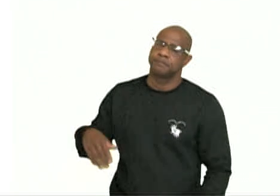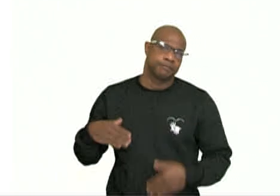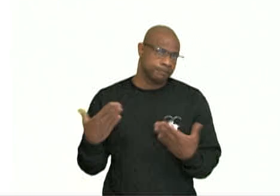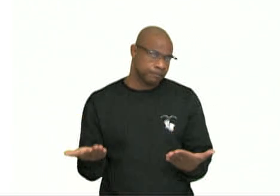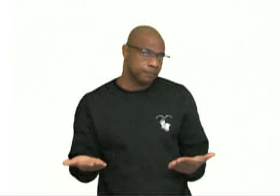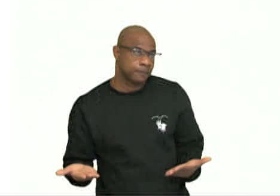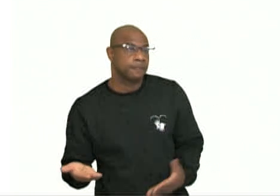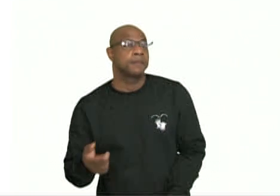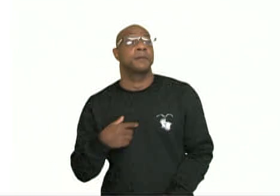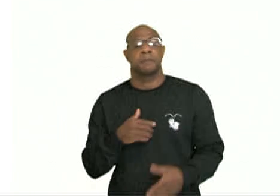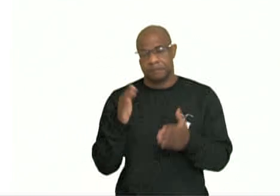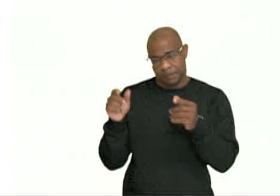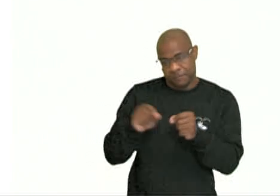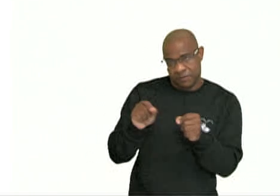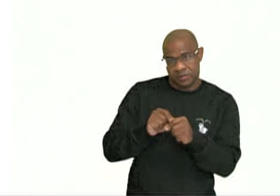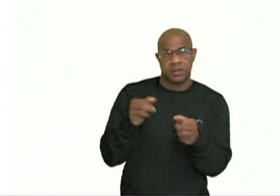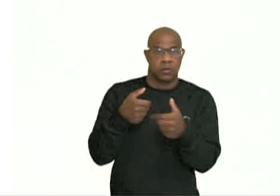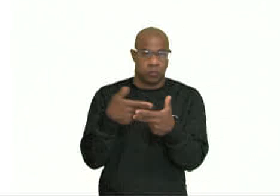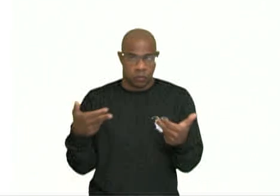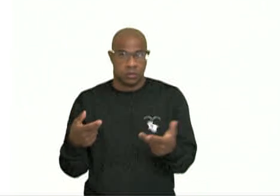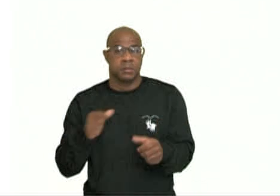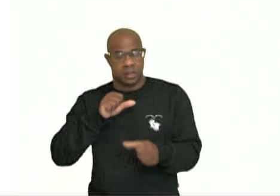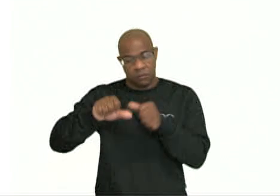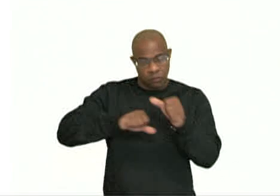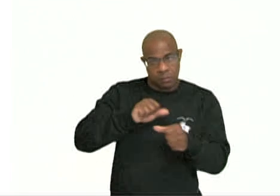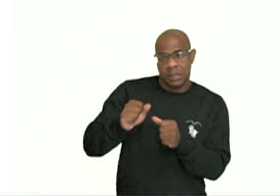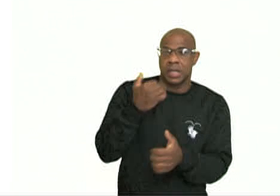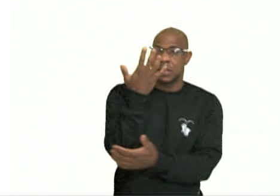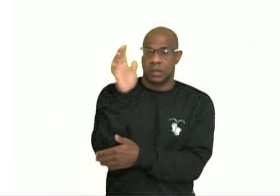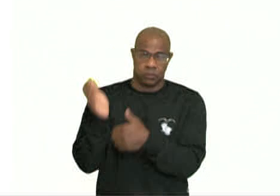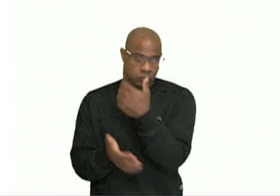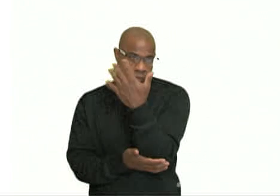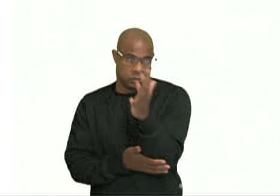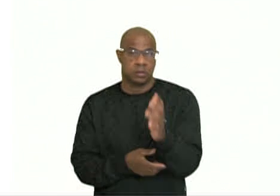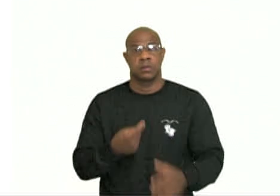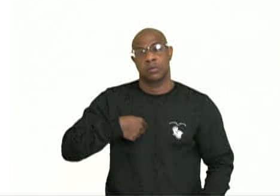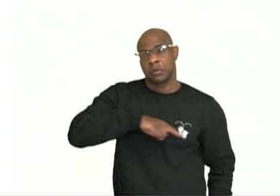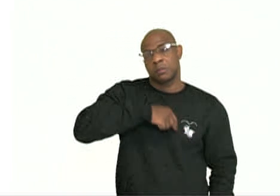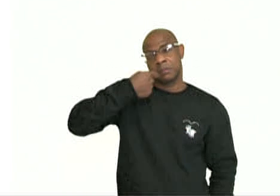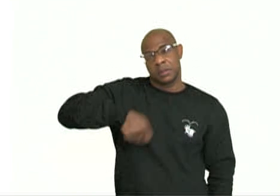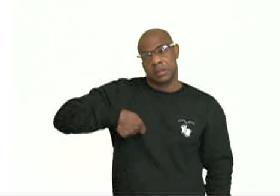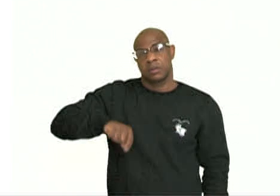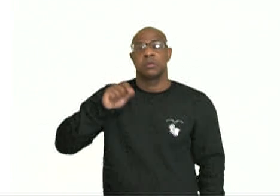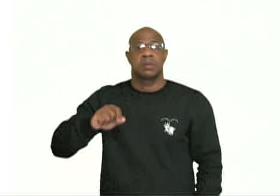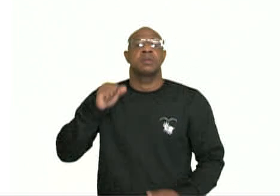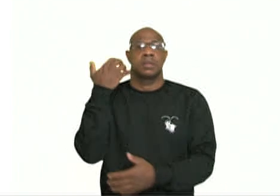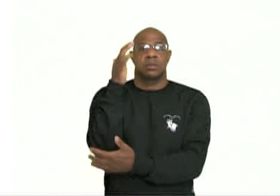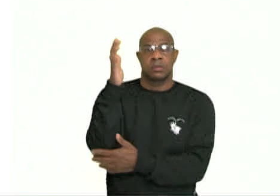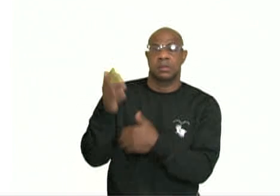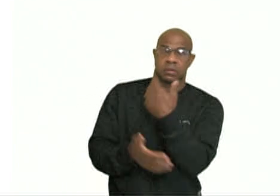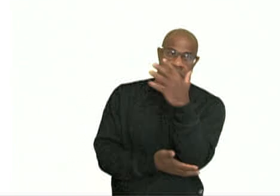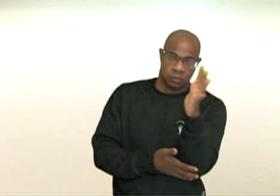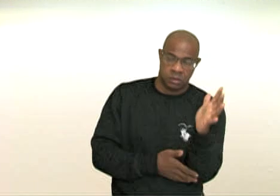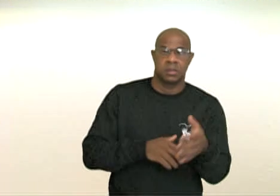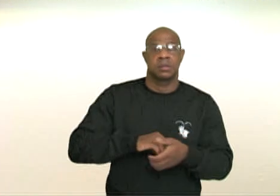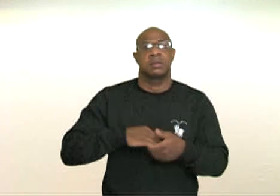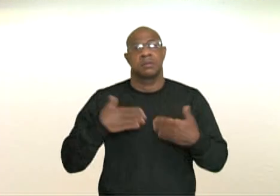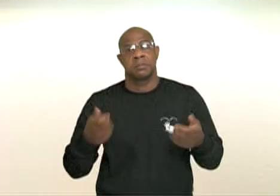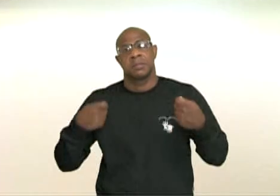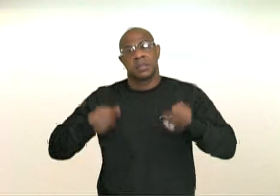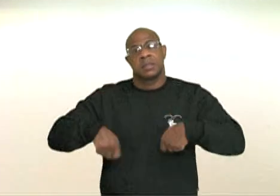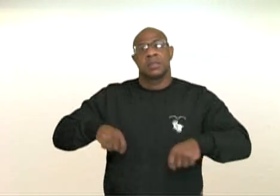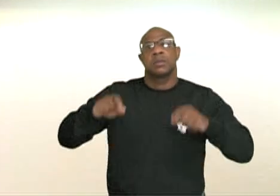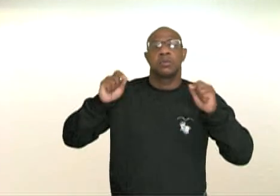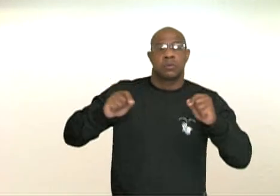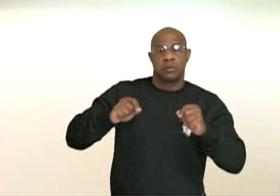produção? Para produzir alguma coisa, para transformar a natureza em outra coisa, a gente vai precisar dessa natureza, da matéria-prima, a gente vai